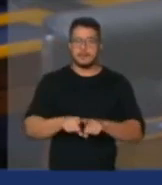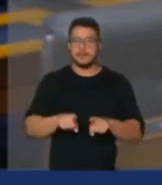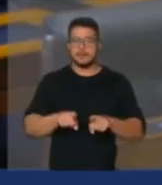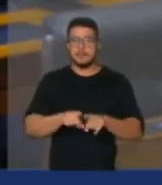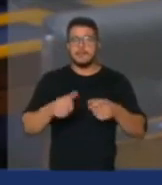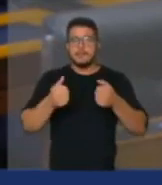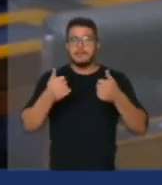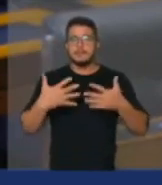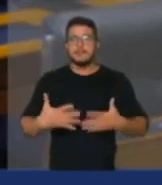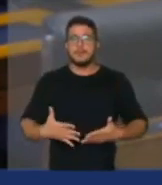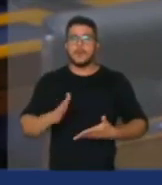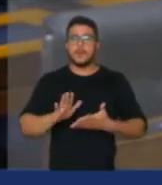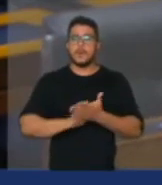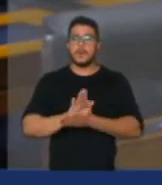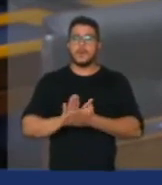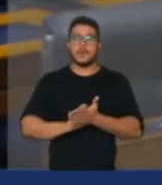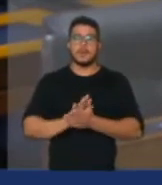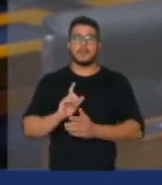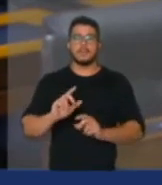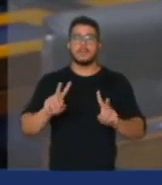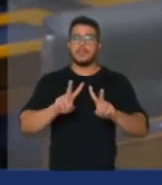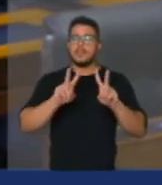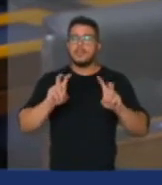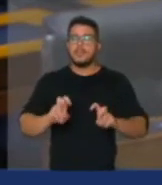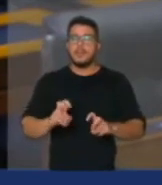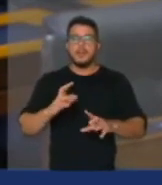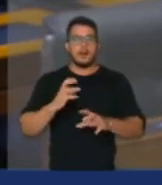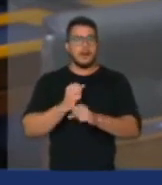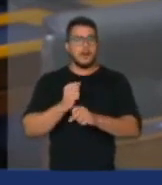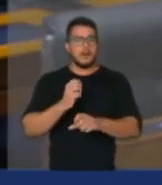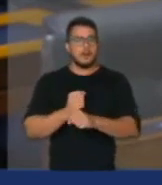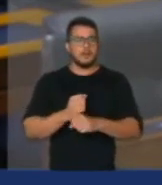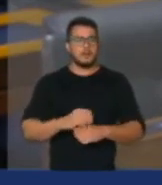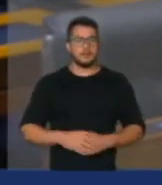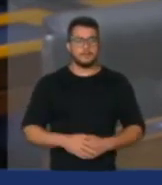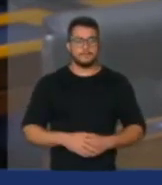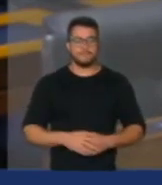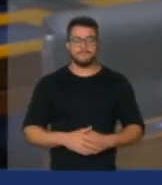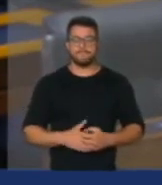questões relativas a esse orçamento e a essas manobras. Nós